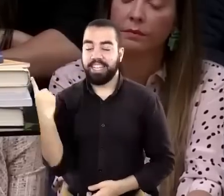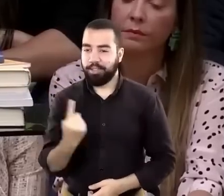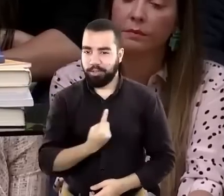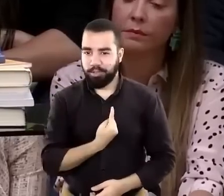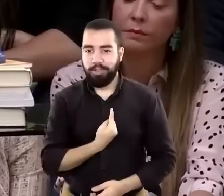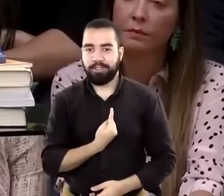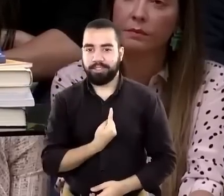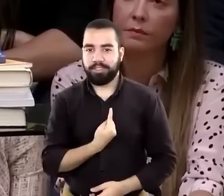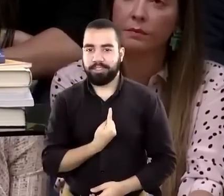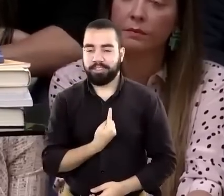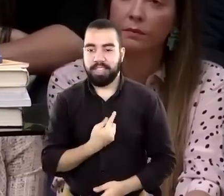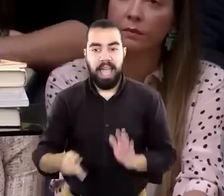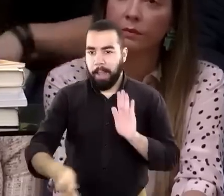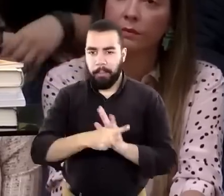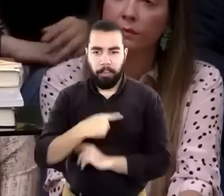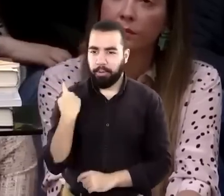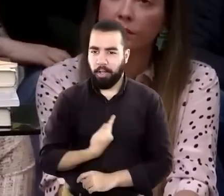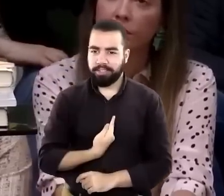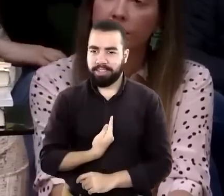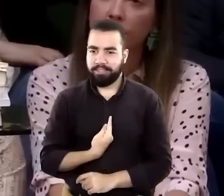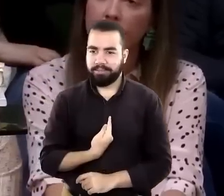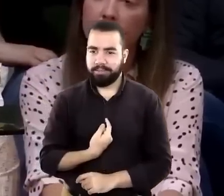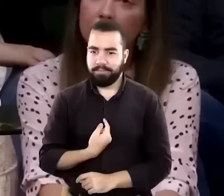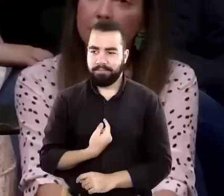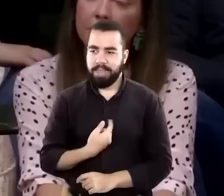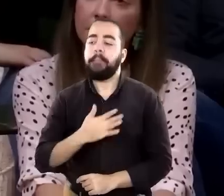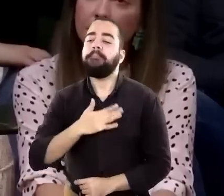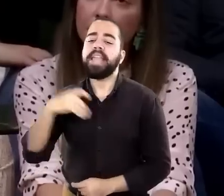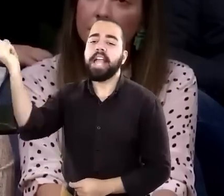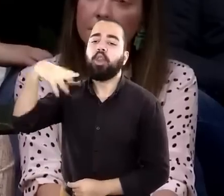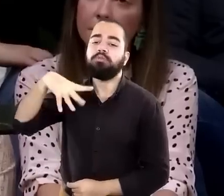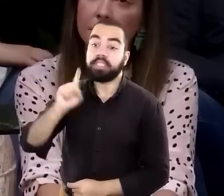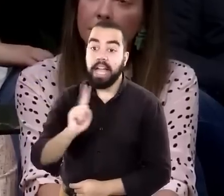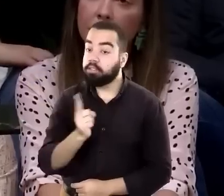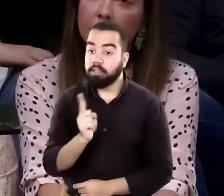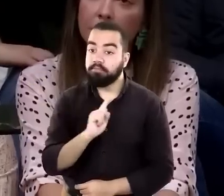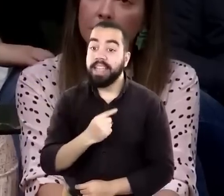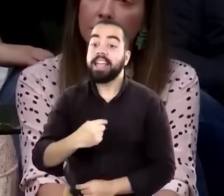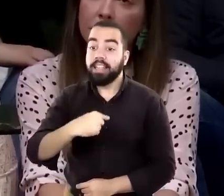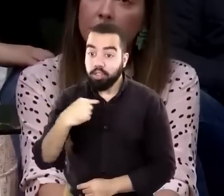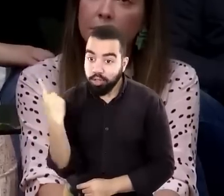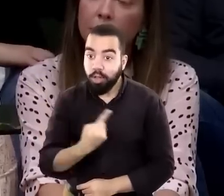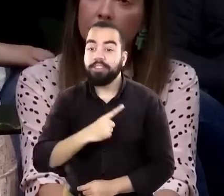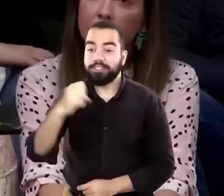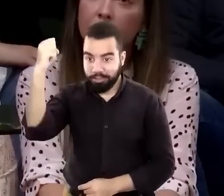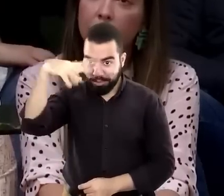nós não procede de nós mesmos. Onde nós entramos nisso? Nós somos esse fio de estopa.